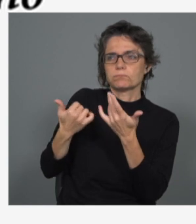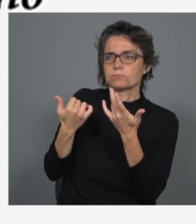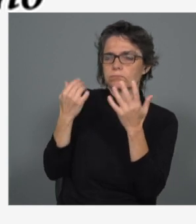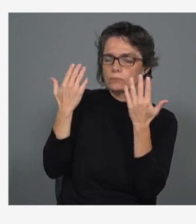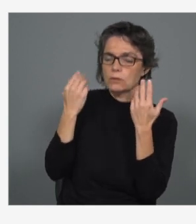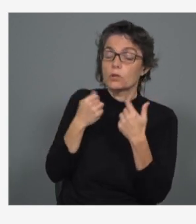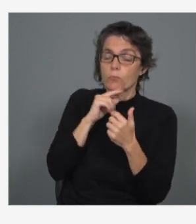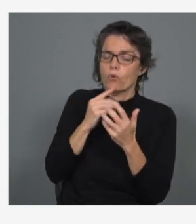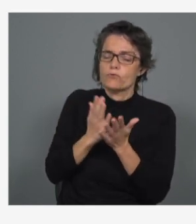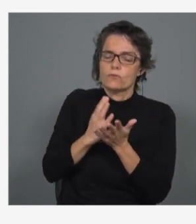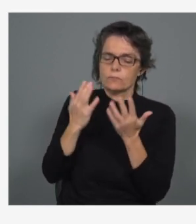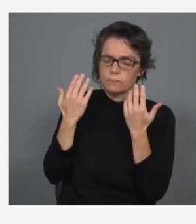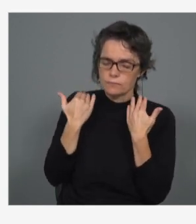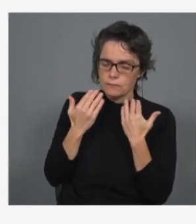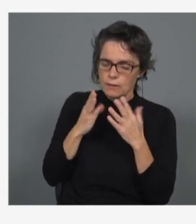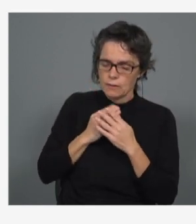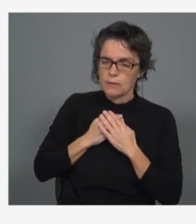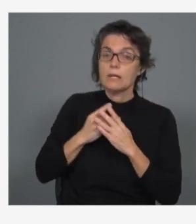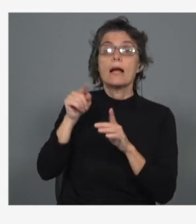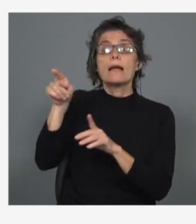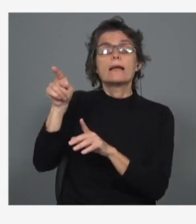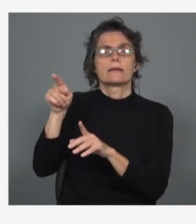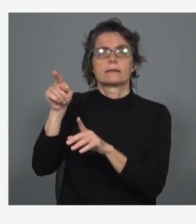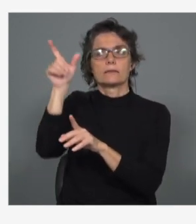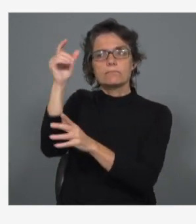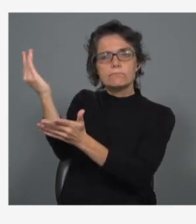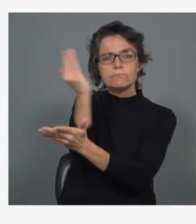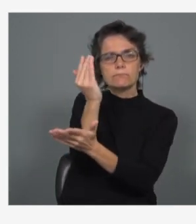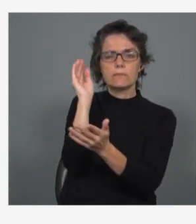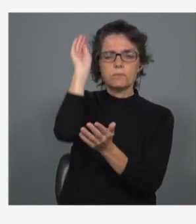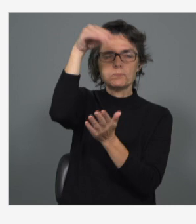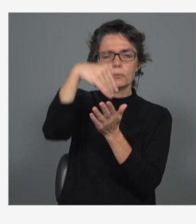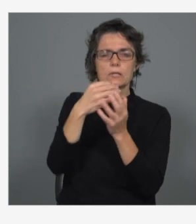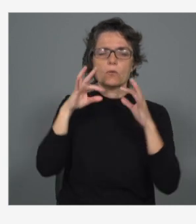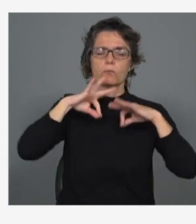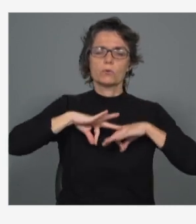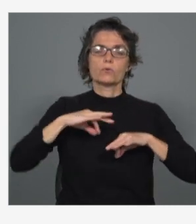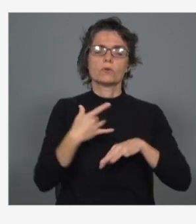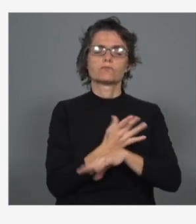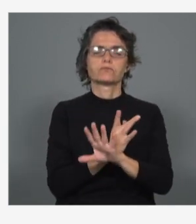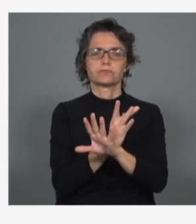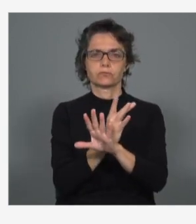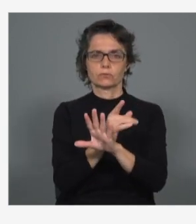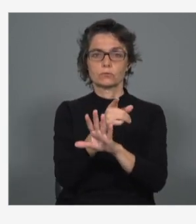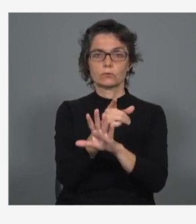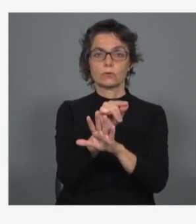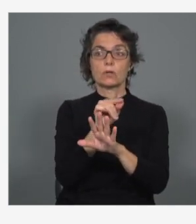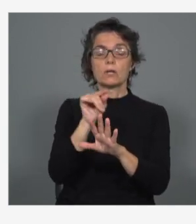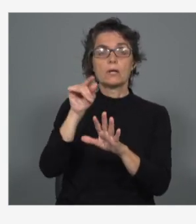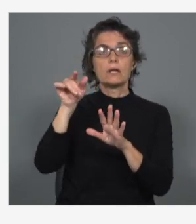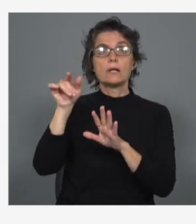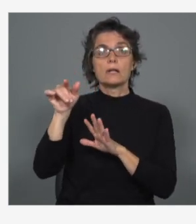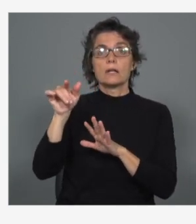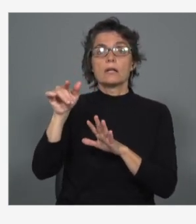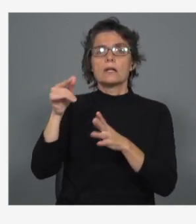sandálias. Ele batizar-vos-á com o Espírito Santo e com o fogo. Tem na mão a pá para